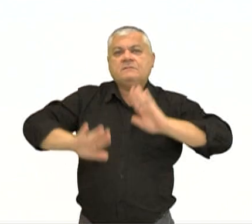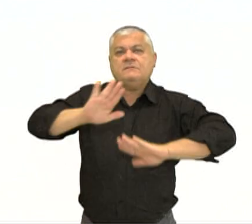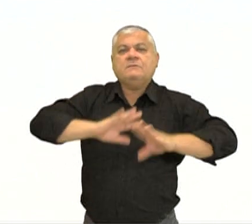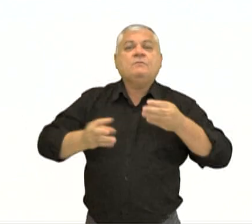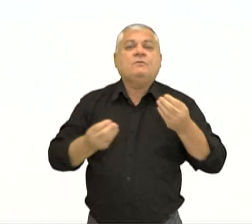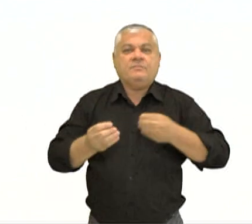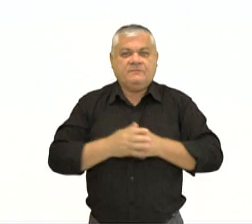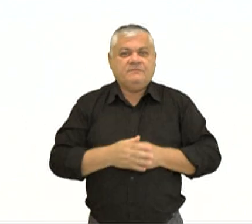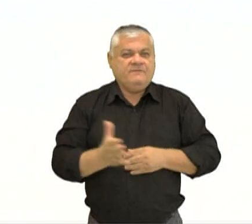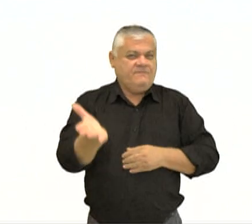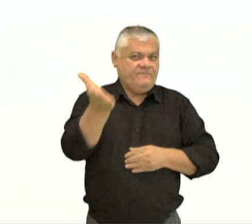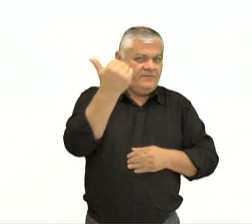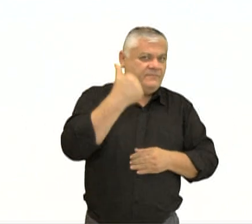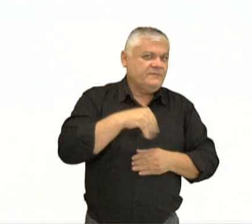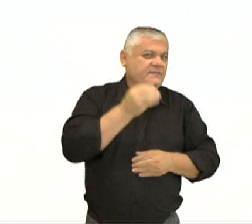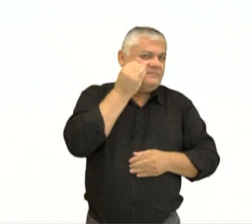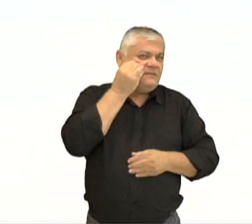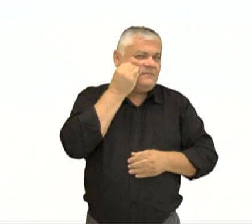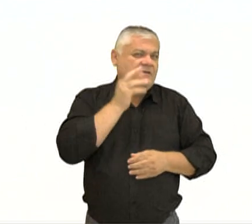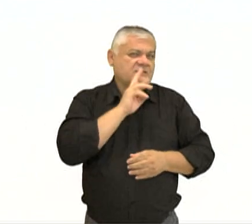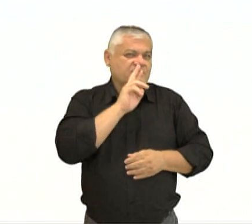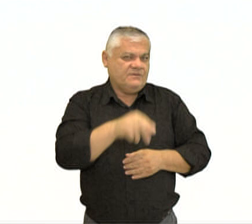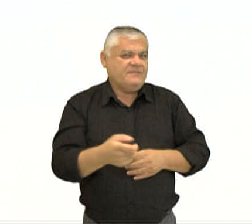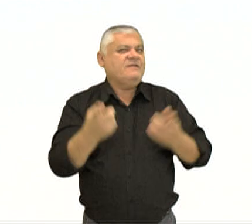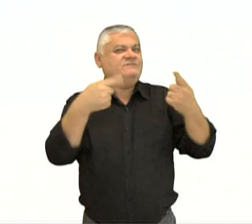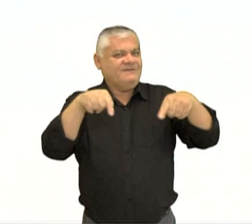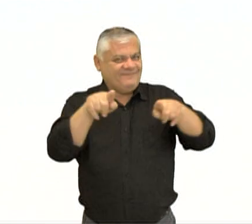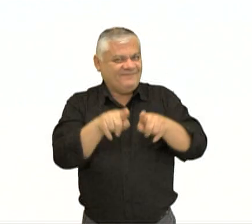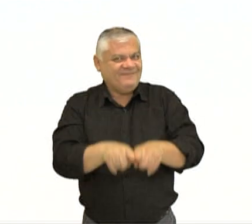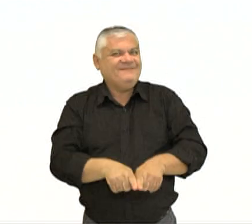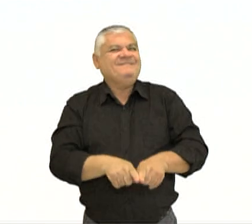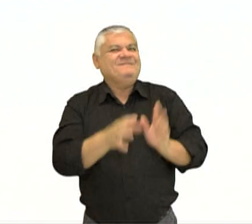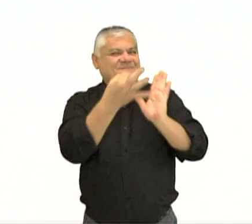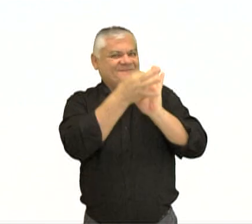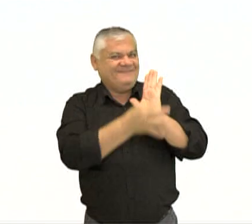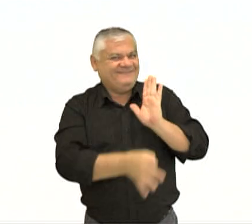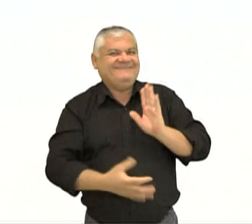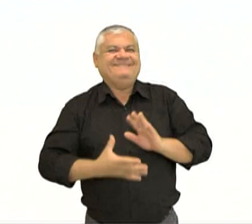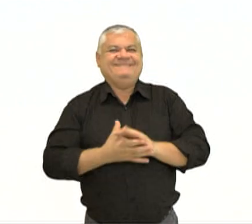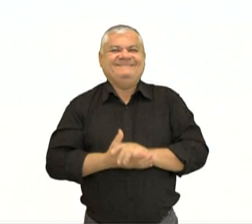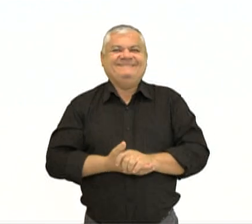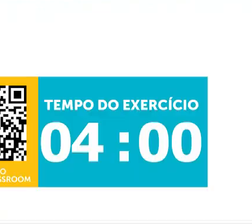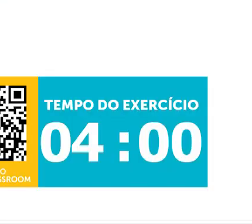prevenida? Vamos lá então tentar responder e nós já retornamos para a correção.